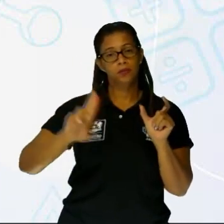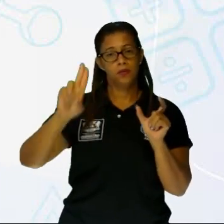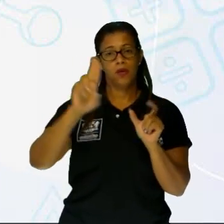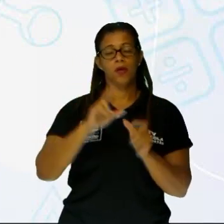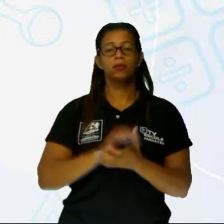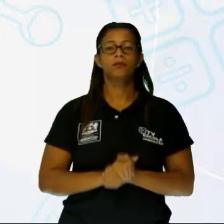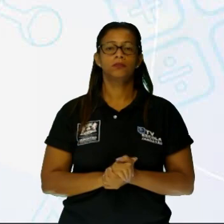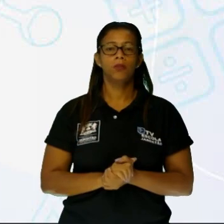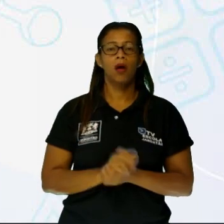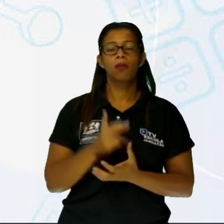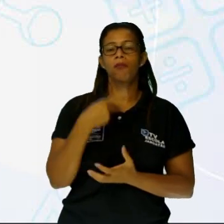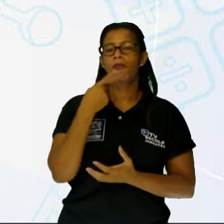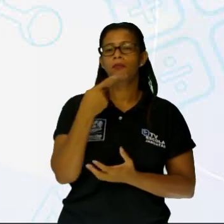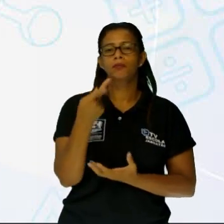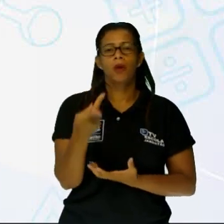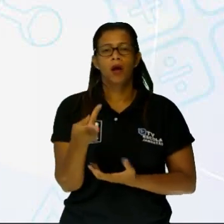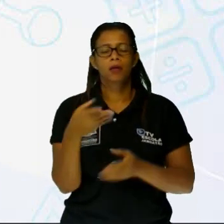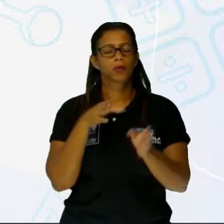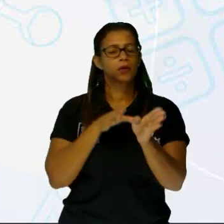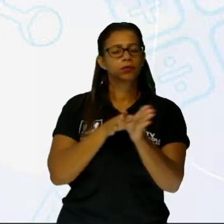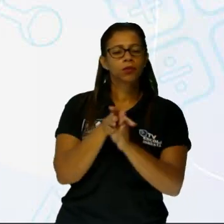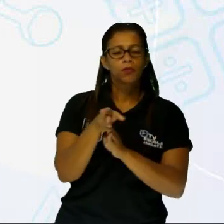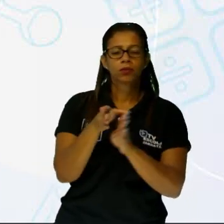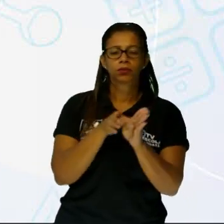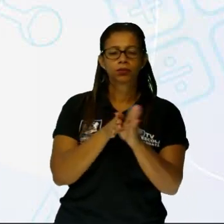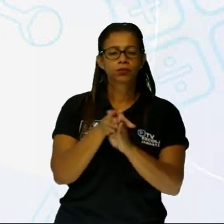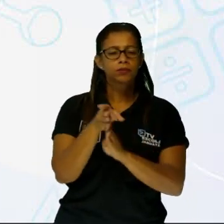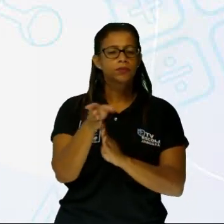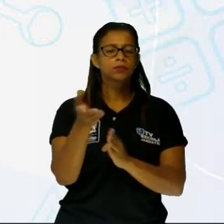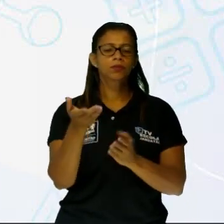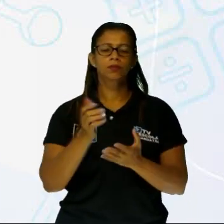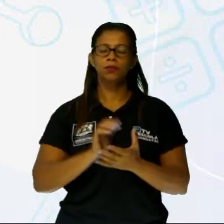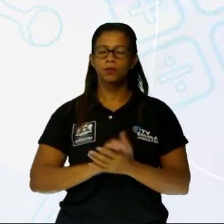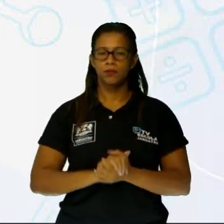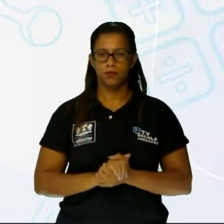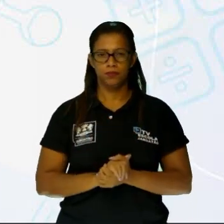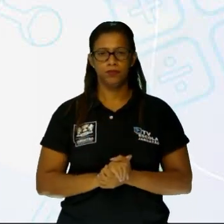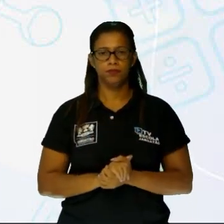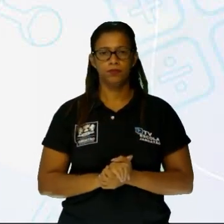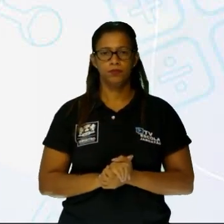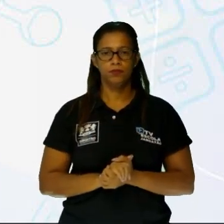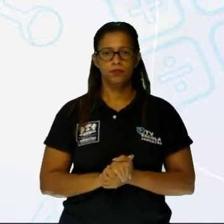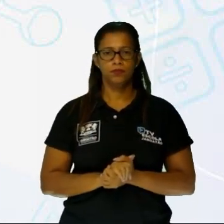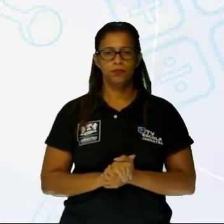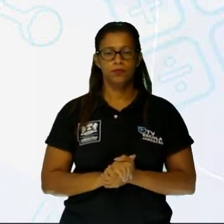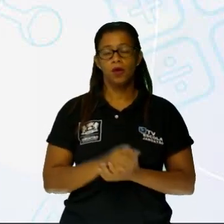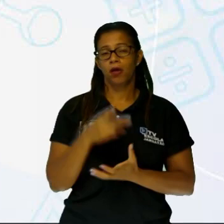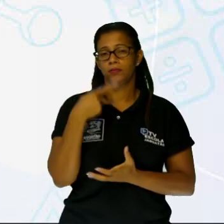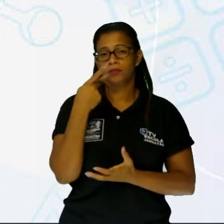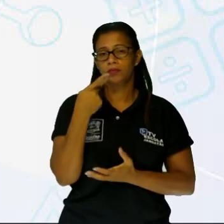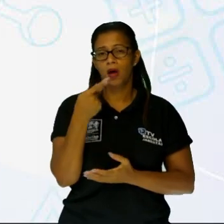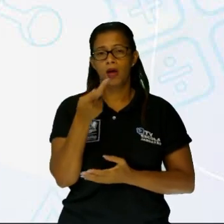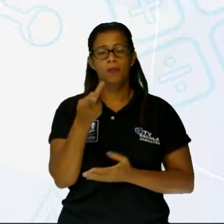sobre conselhos, né, para dar conselhos, para falar sobre